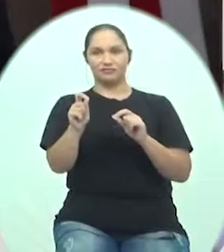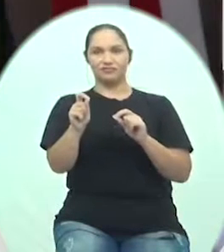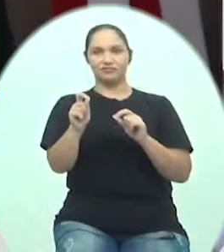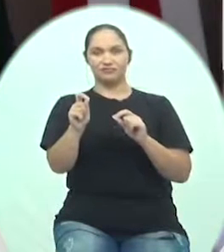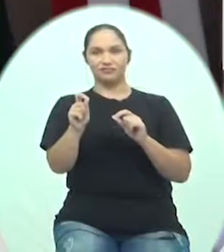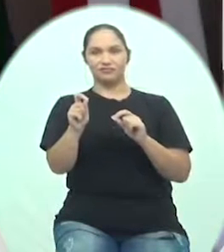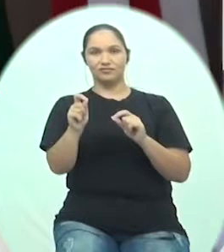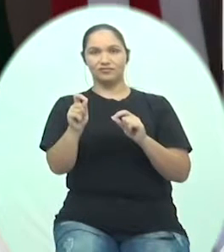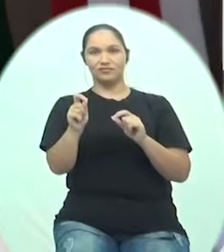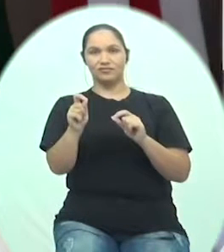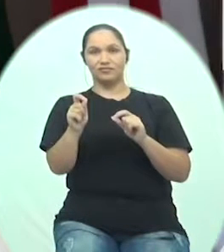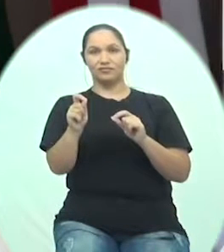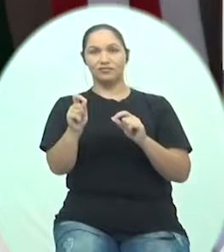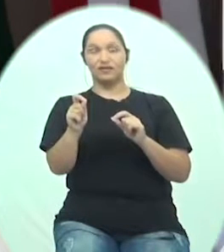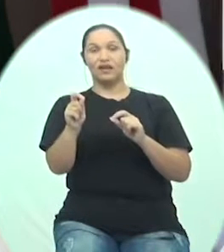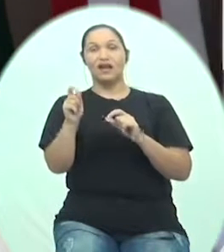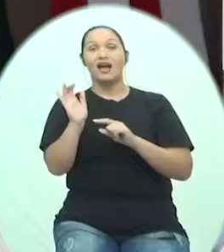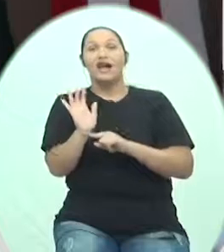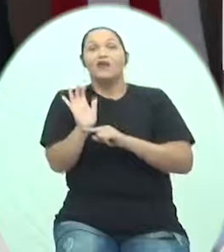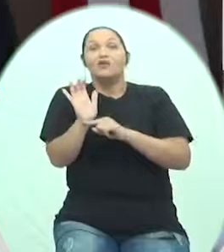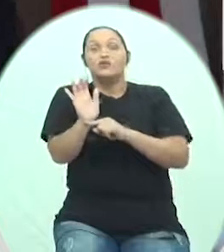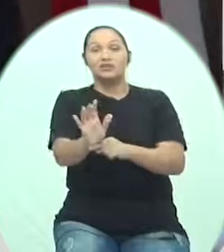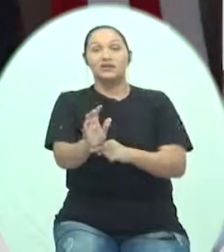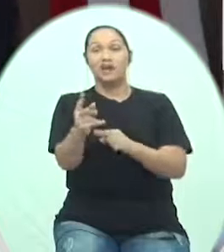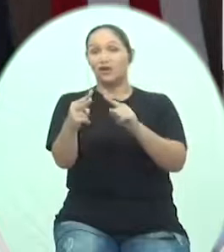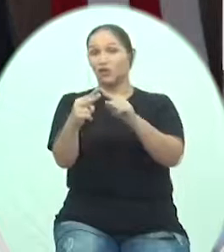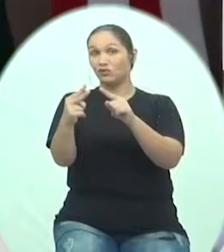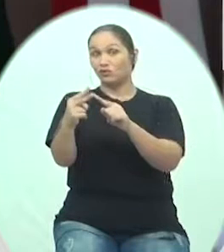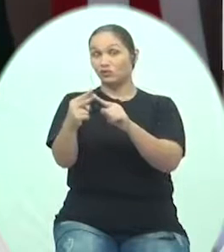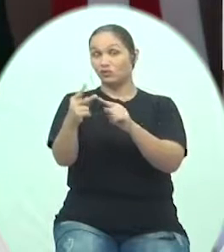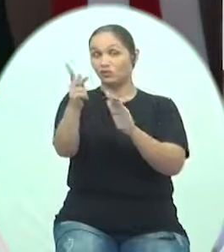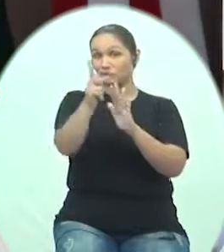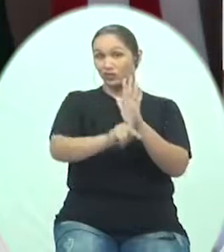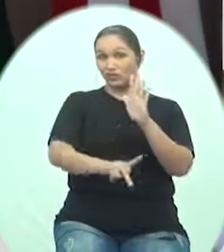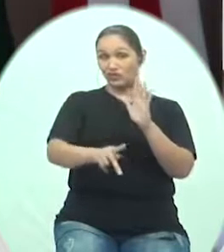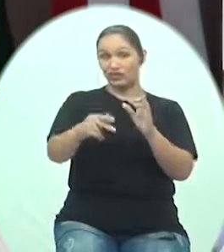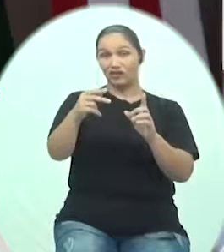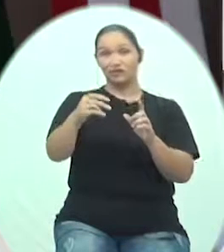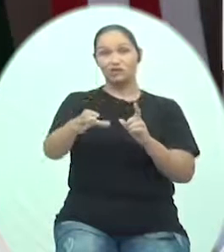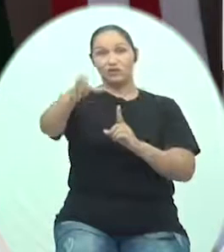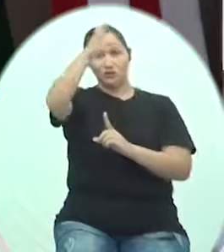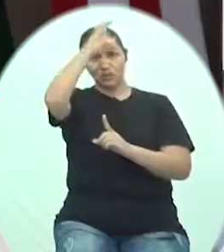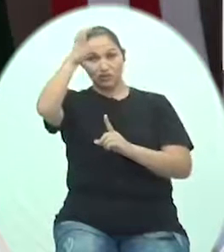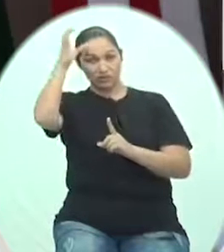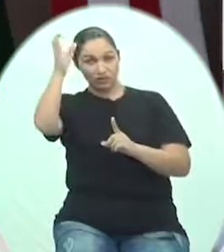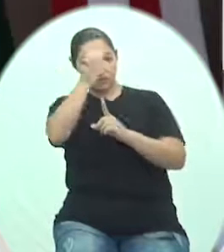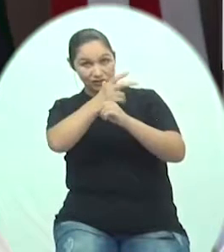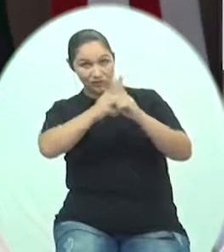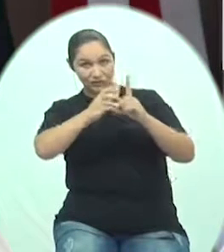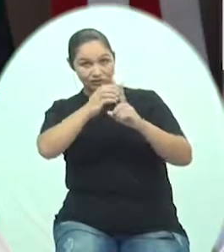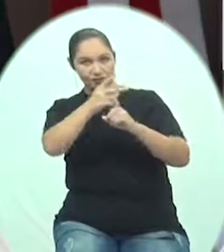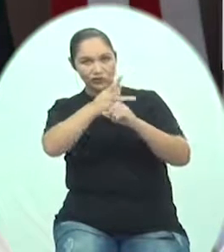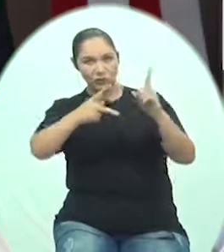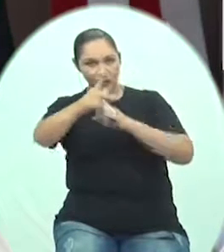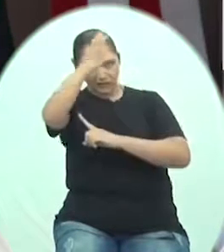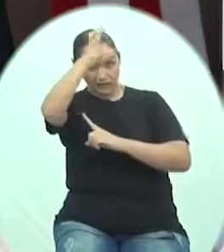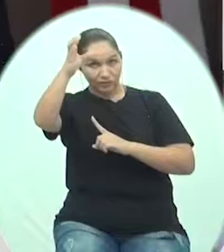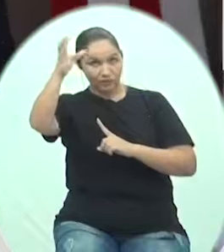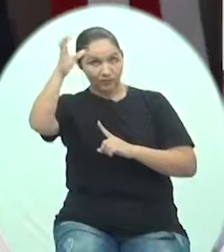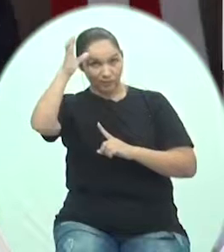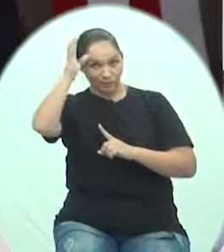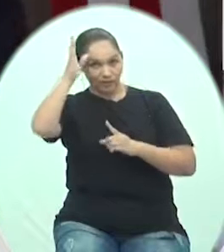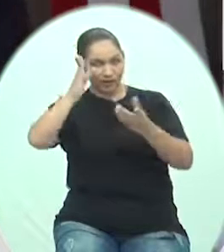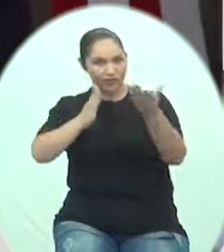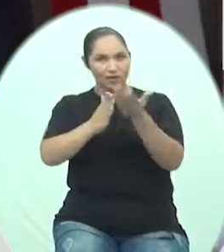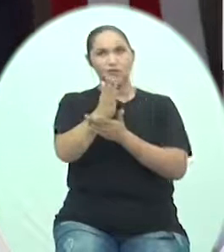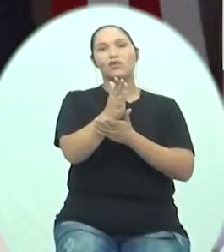do crisa Pré que diretamente impactaram eh tanto no que diz respeito ao déficit atuarial a diminuição do